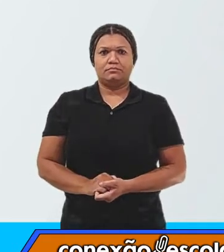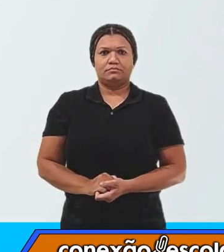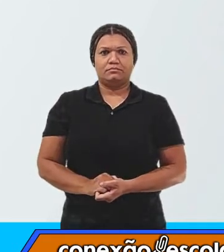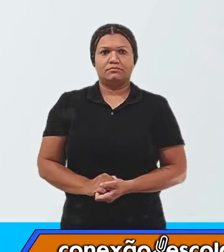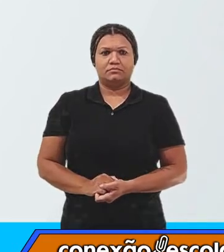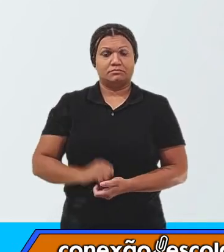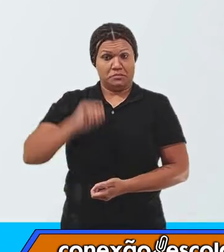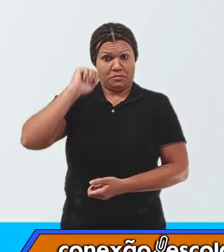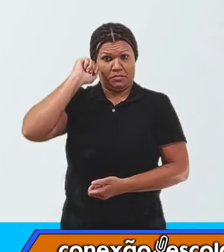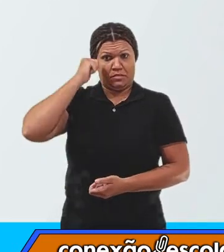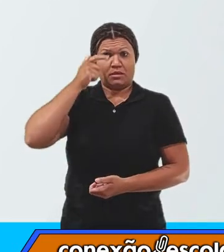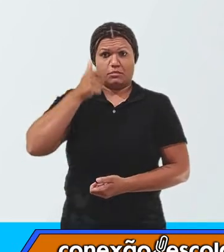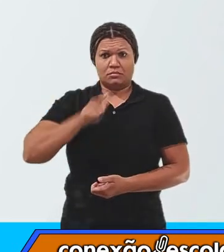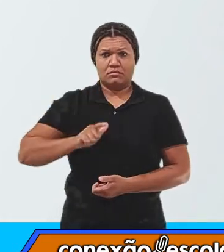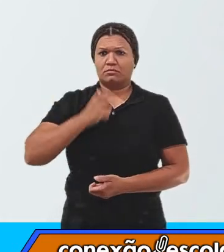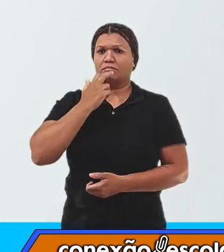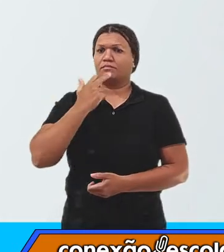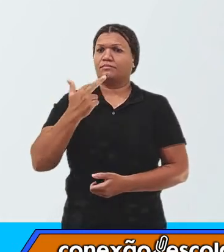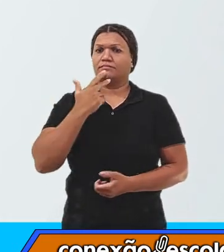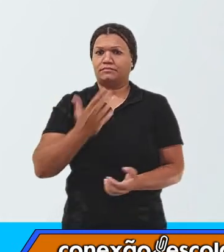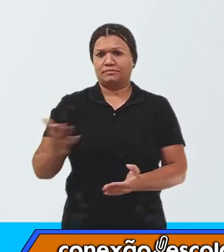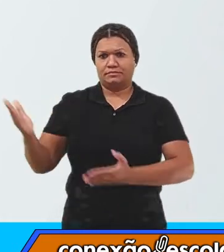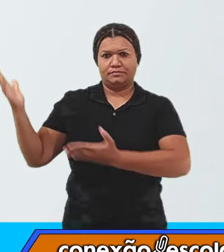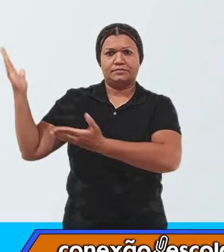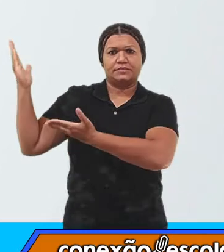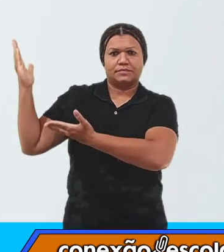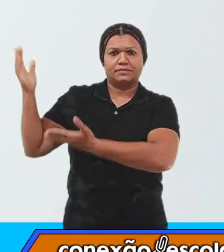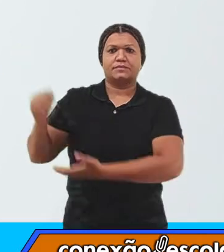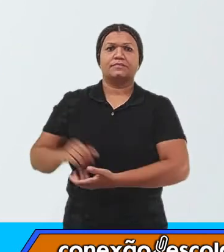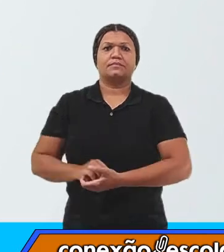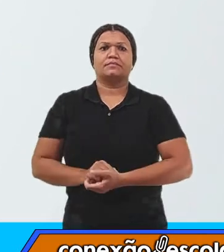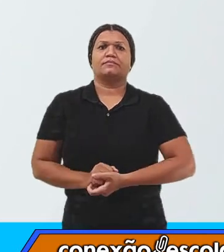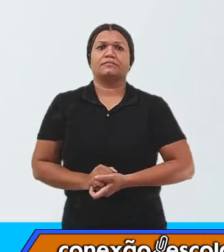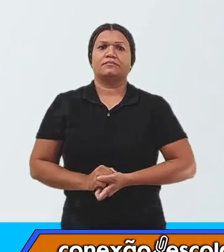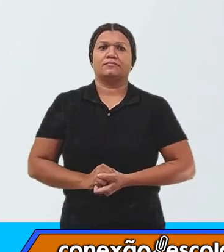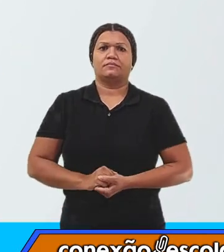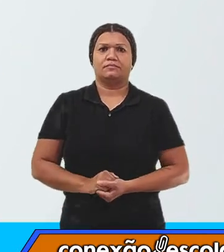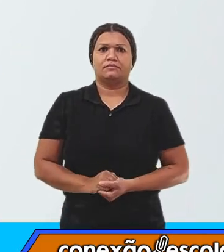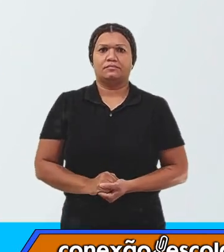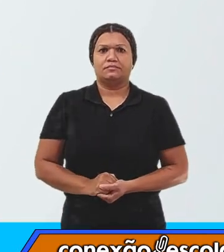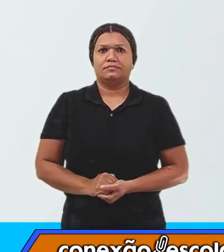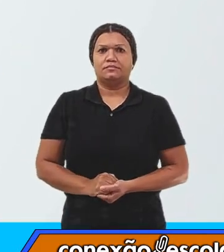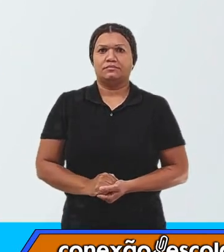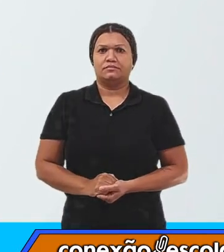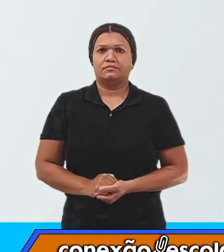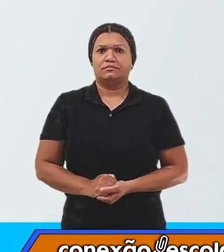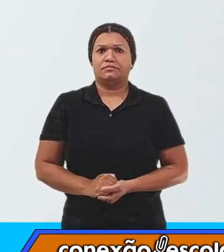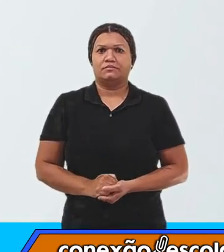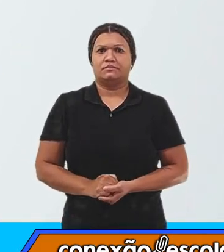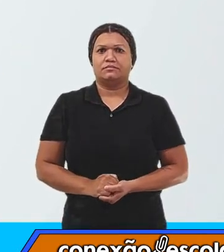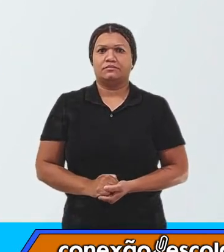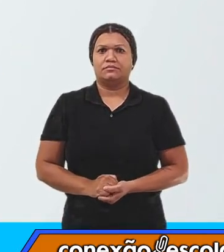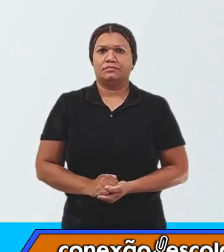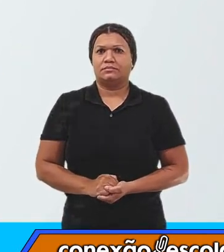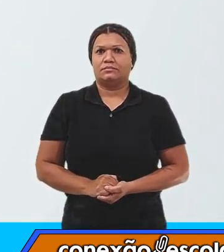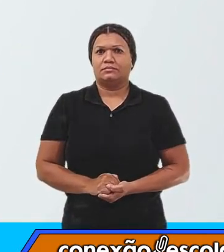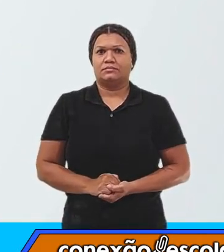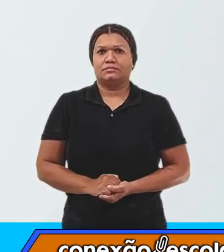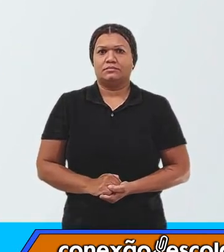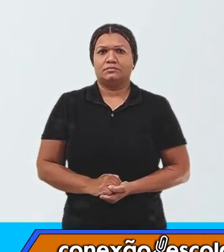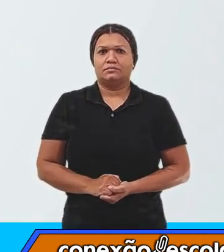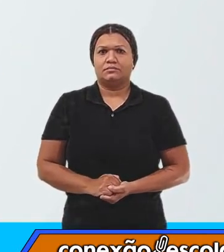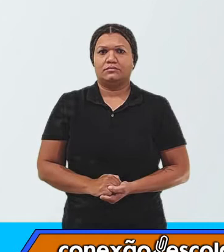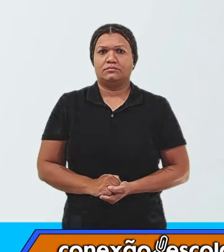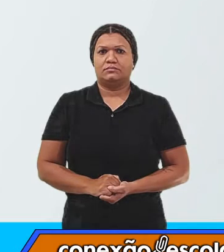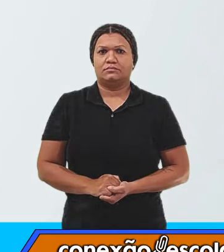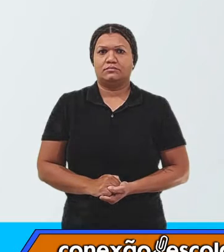Novamente, em preto, em inglês eu vou ler. The other man, who liked the truth a lot,